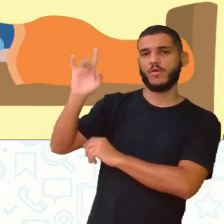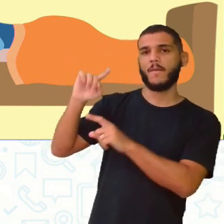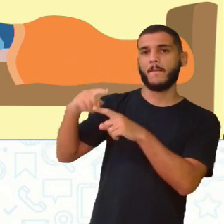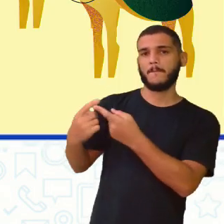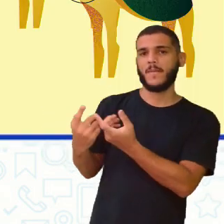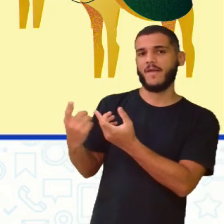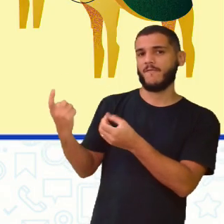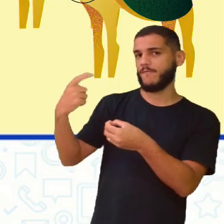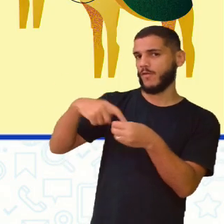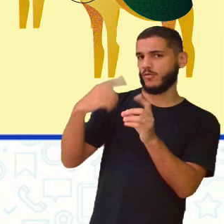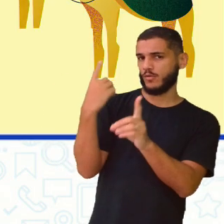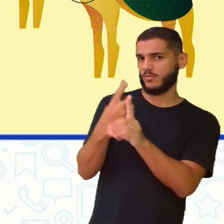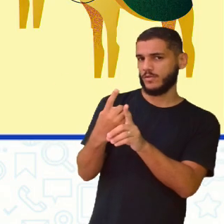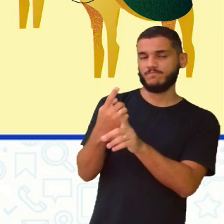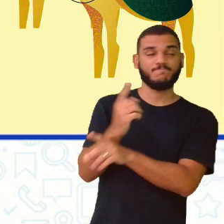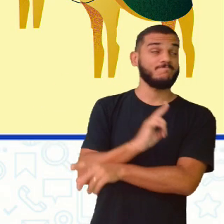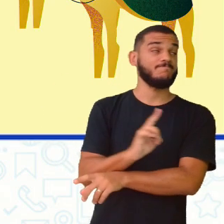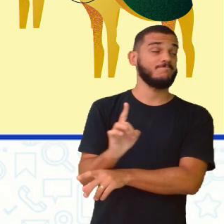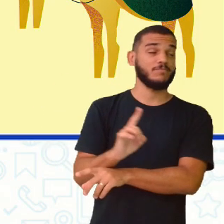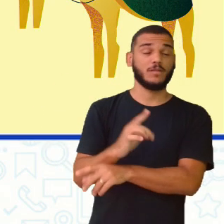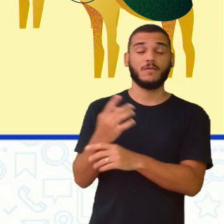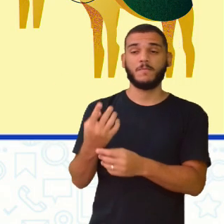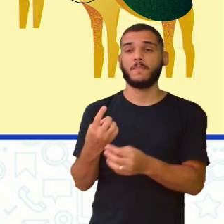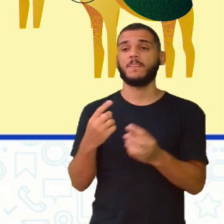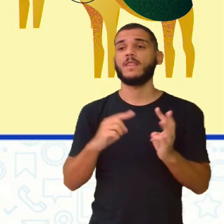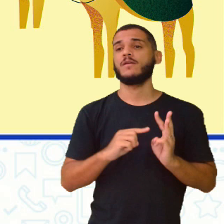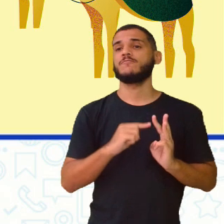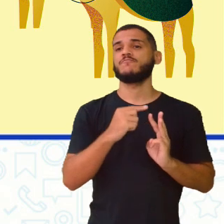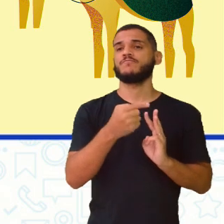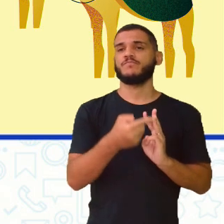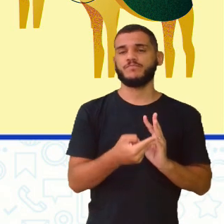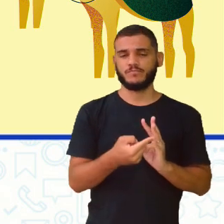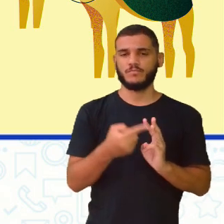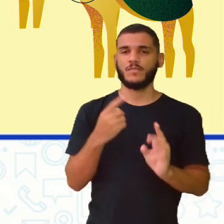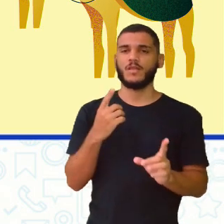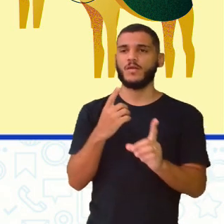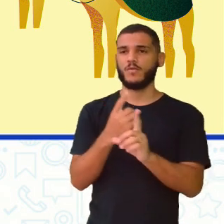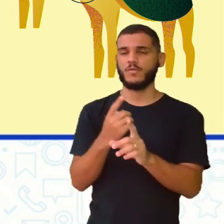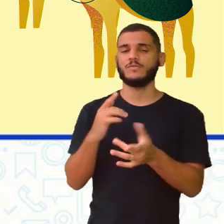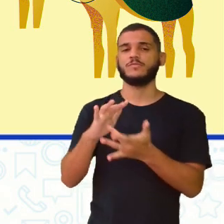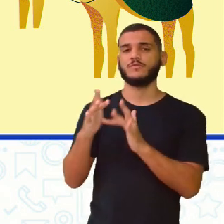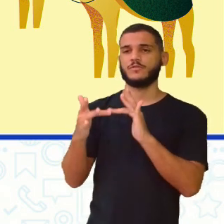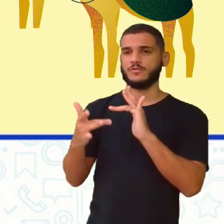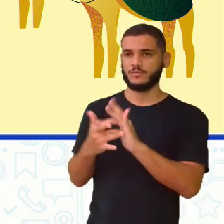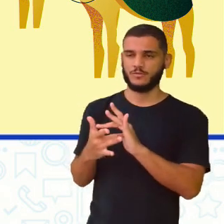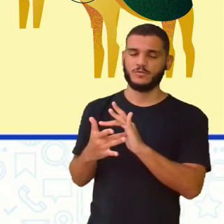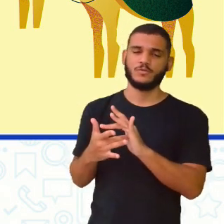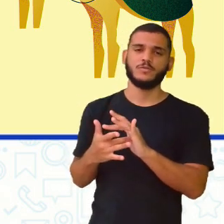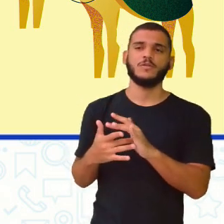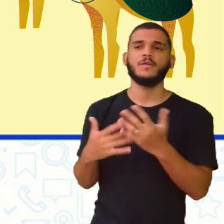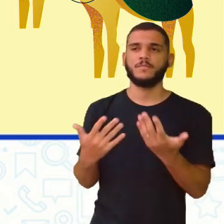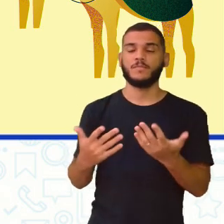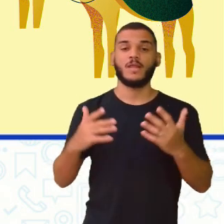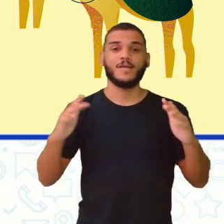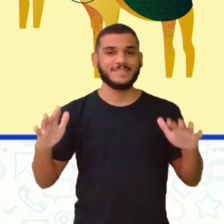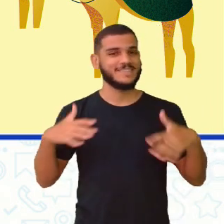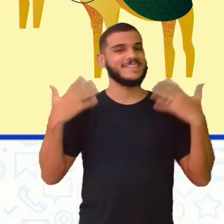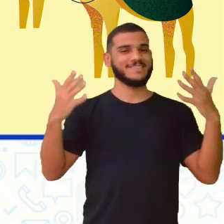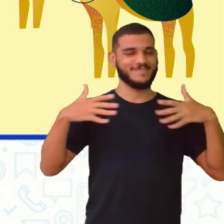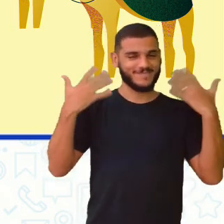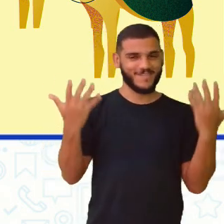pedido do rei Herodes. Os 3 reis magos, ao encontrarem o menino Jesus, celebraram